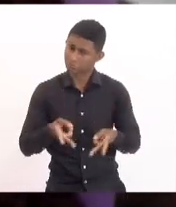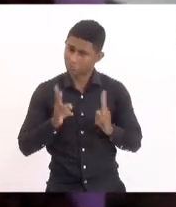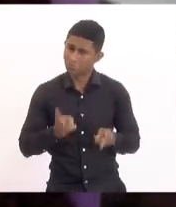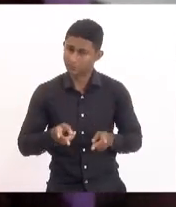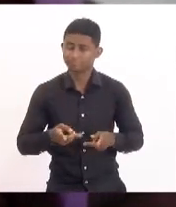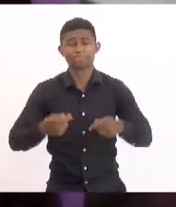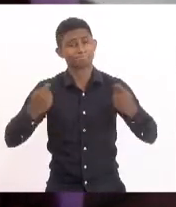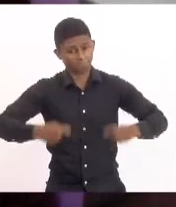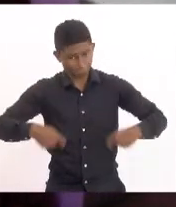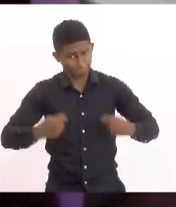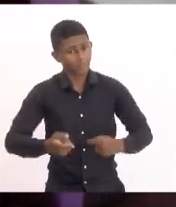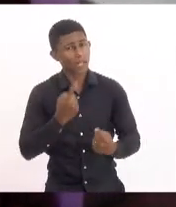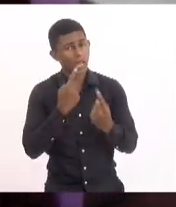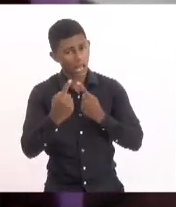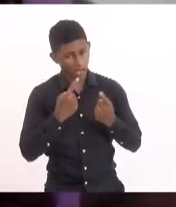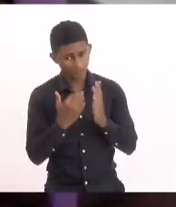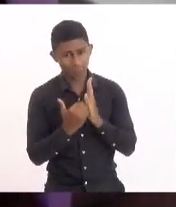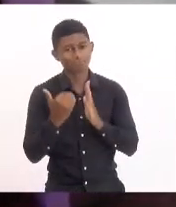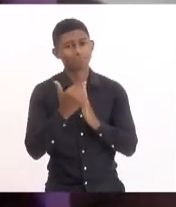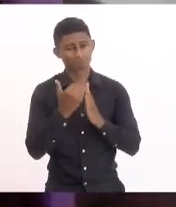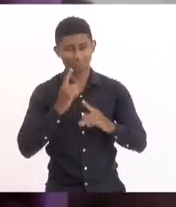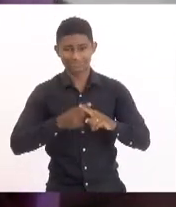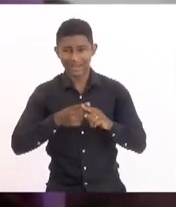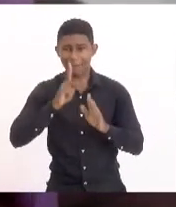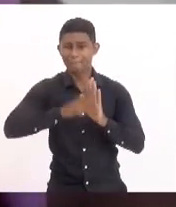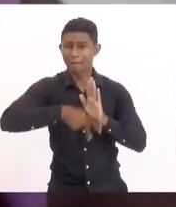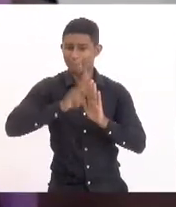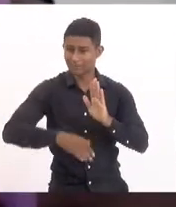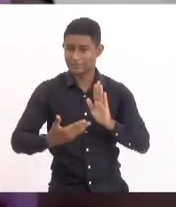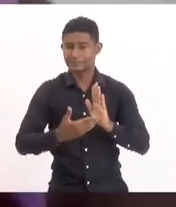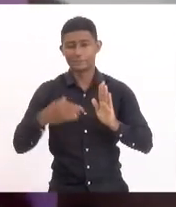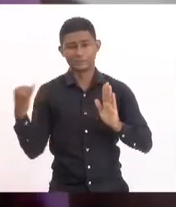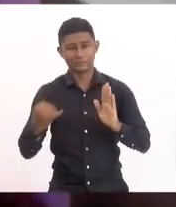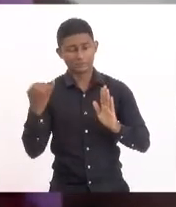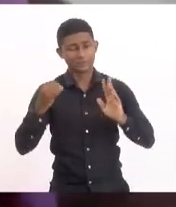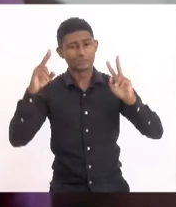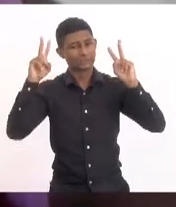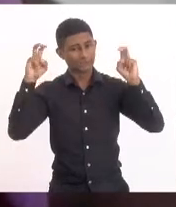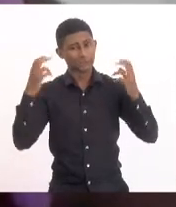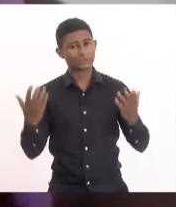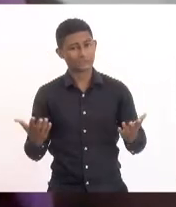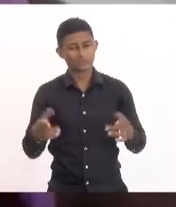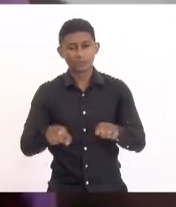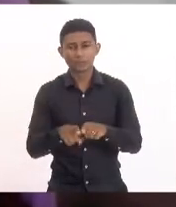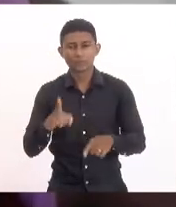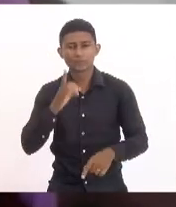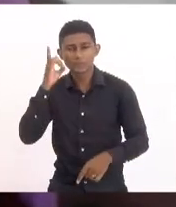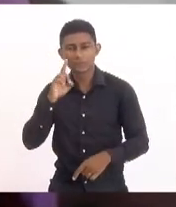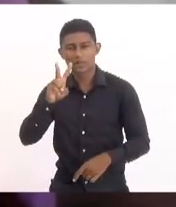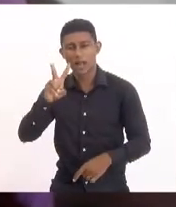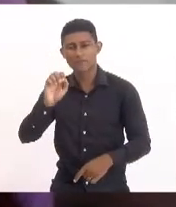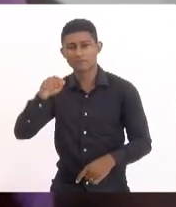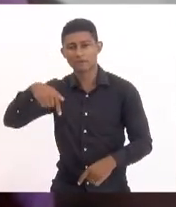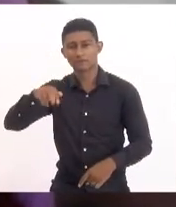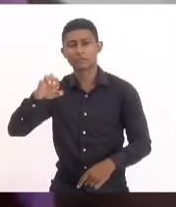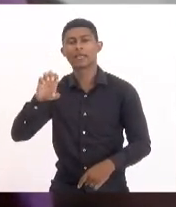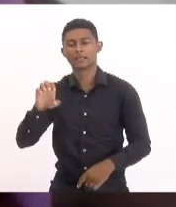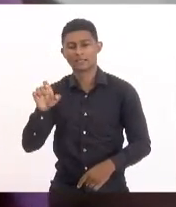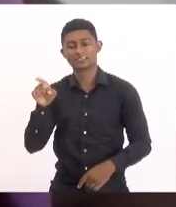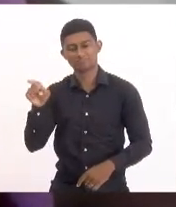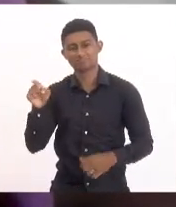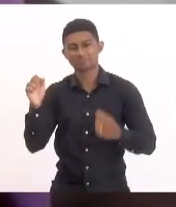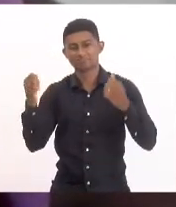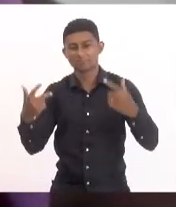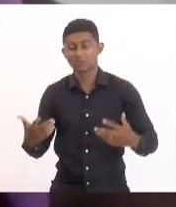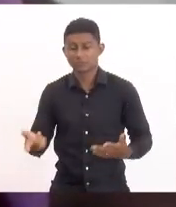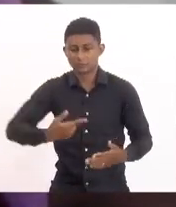né, do projeto e do tema, mas também apresentado aqui pelo Valdec, o próprio projeto da deputada Dani Monteiro. Nosso